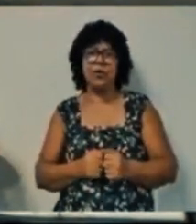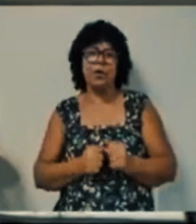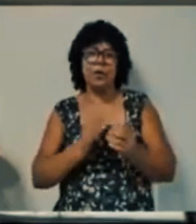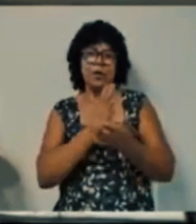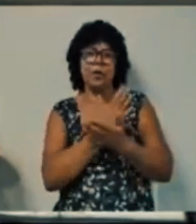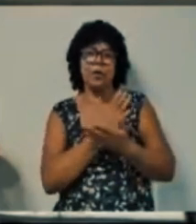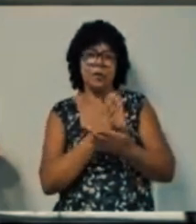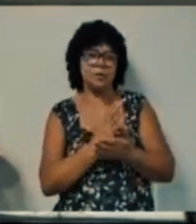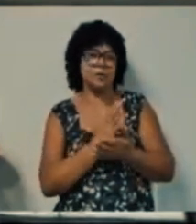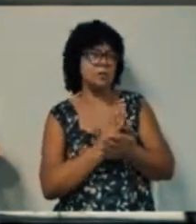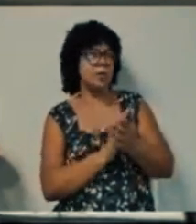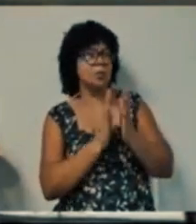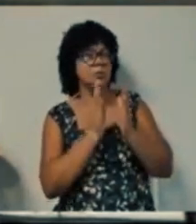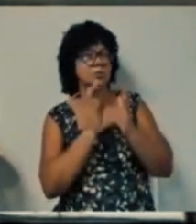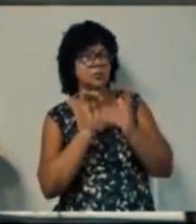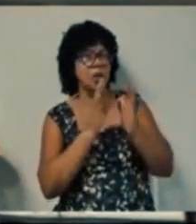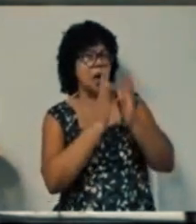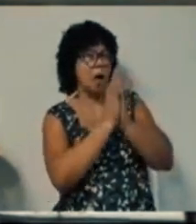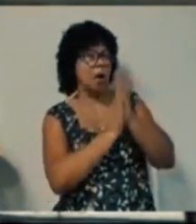glorificado.